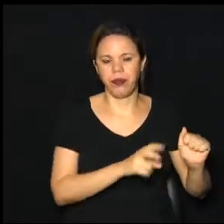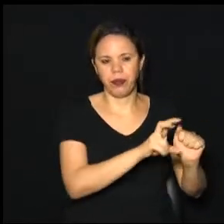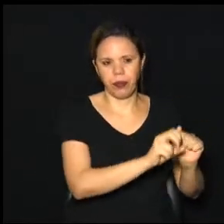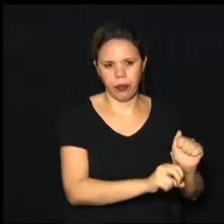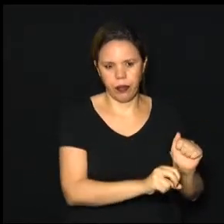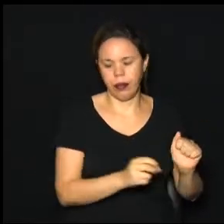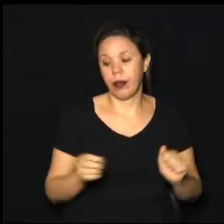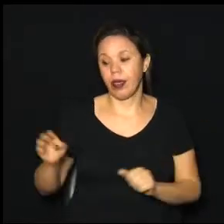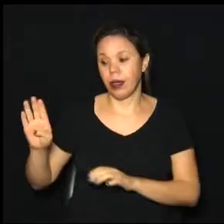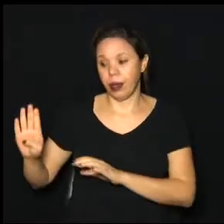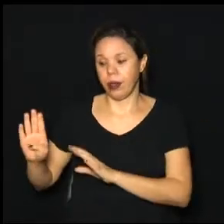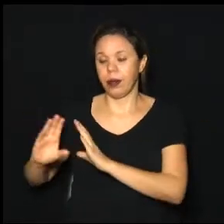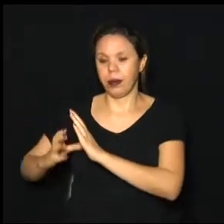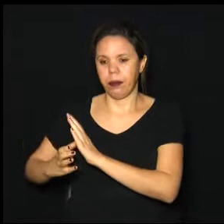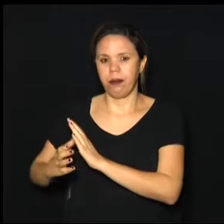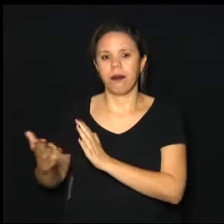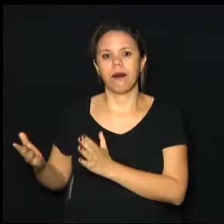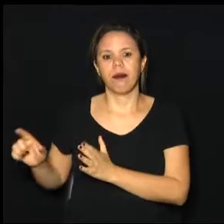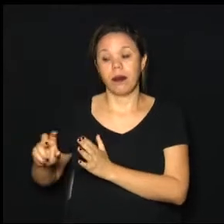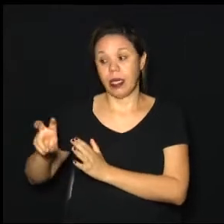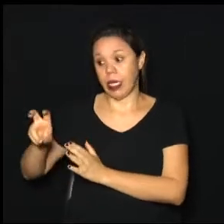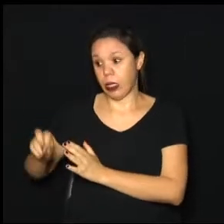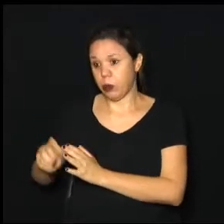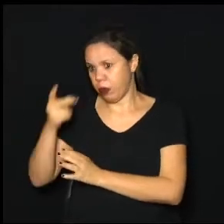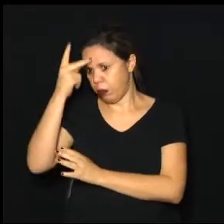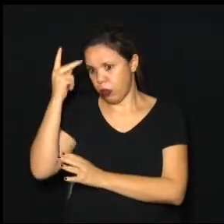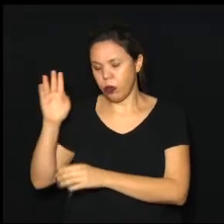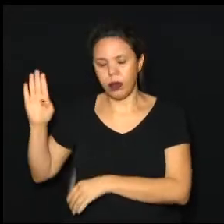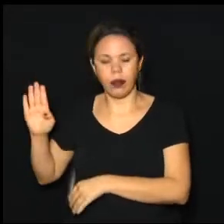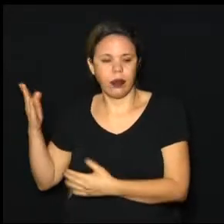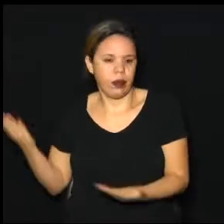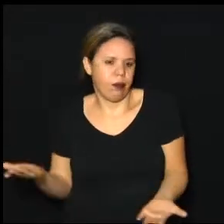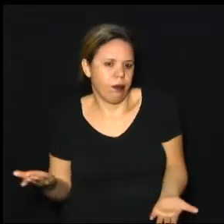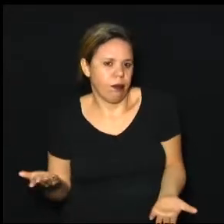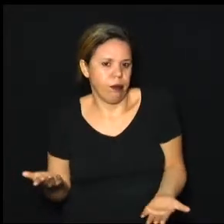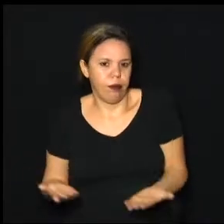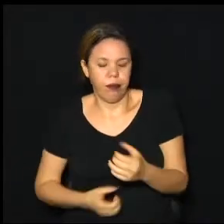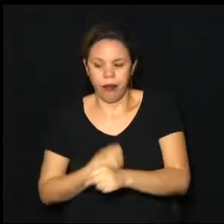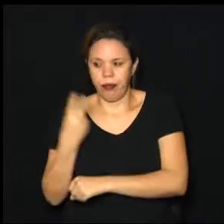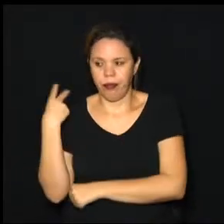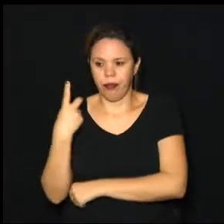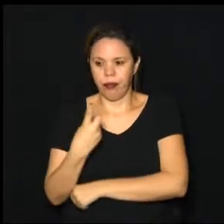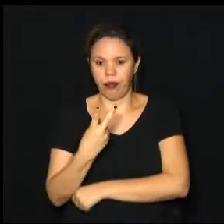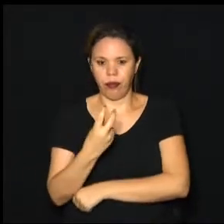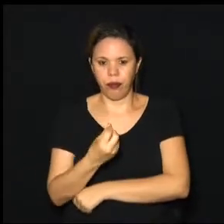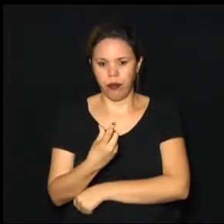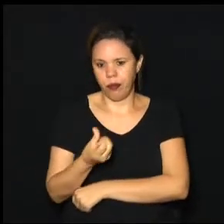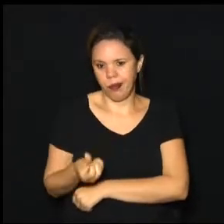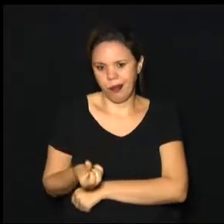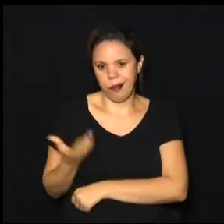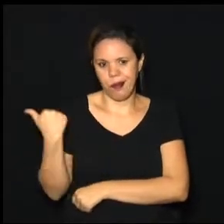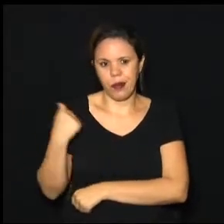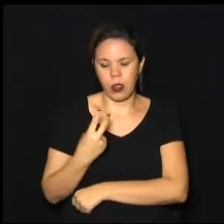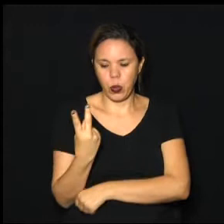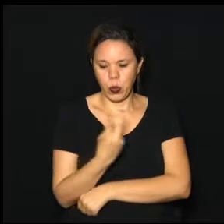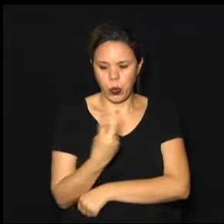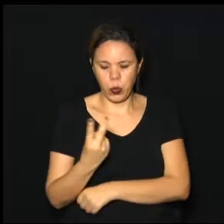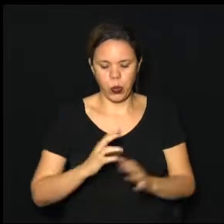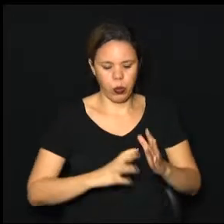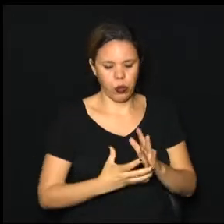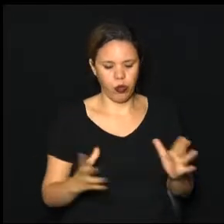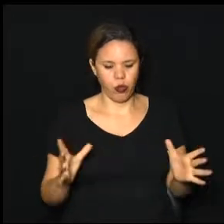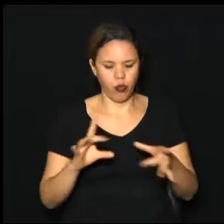candidatos e o partido B tende a lançar 50 candidatos. Então veja, lá em 2016, 2 partidos juntos tinham